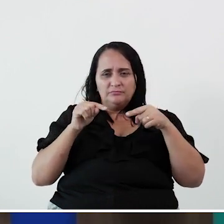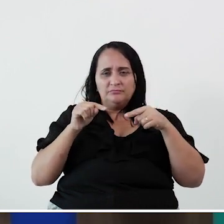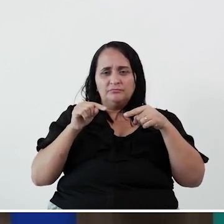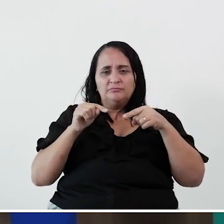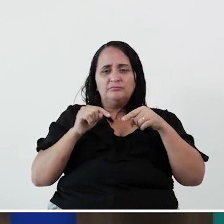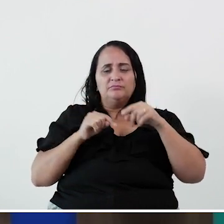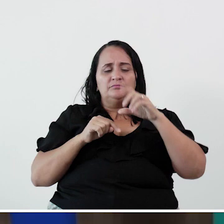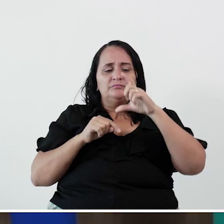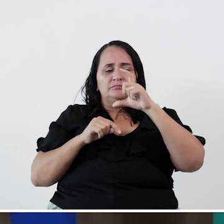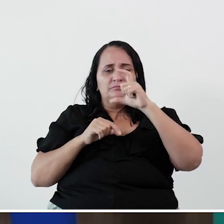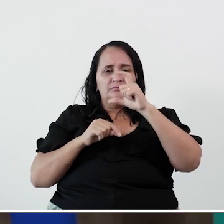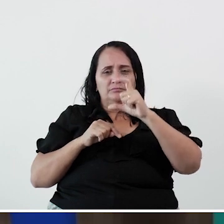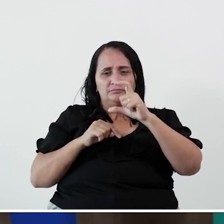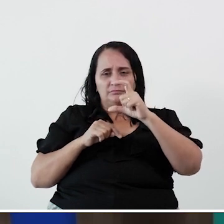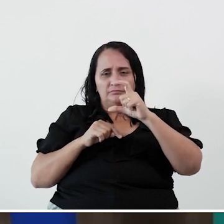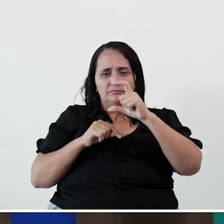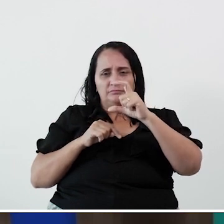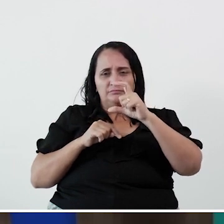colchetes,